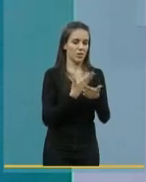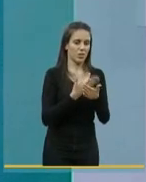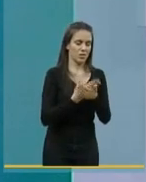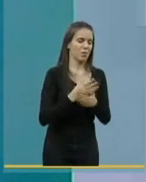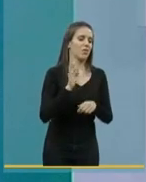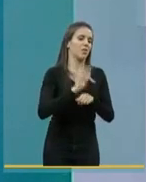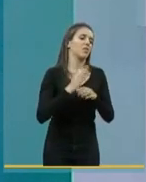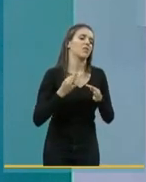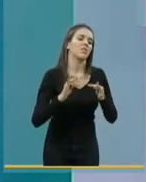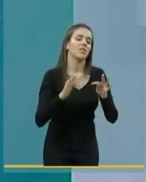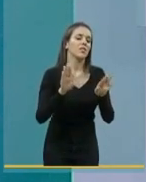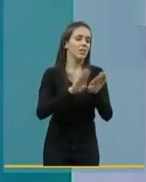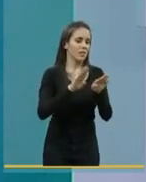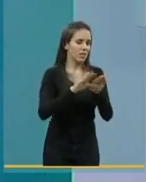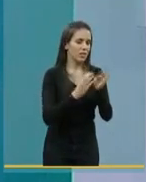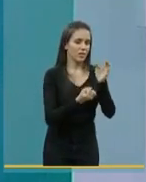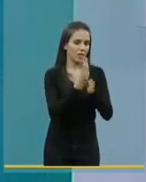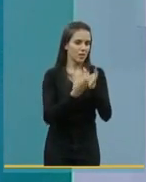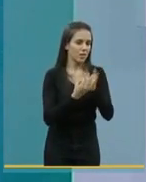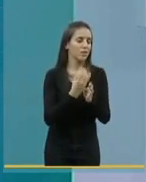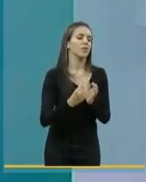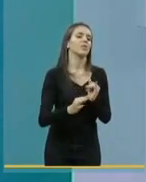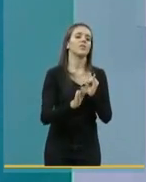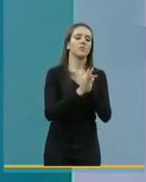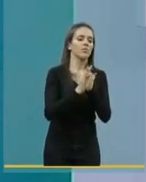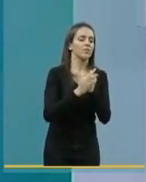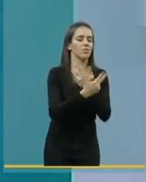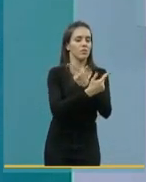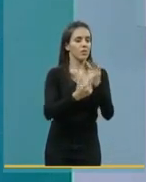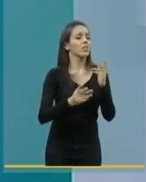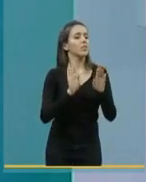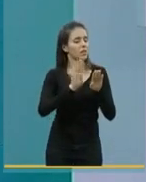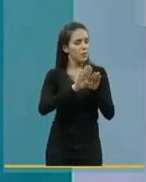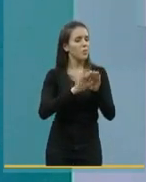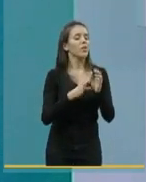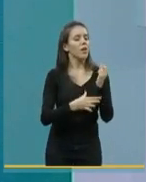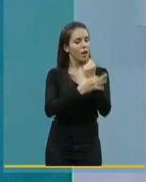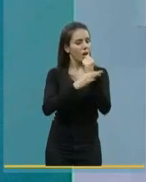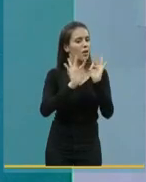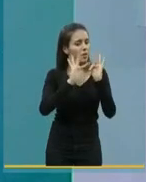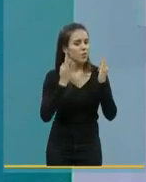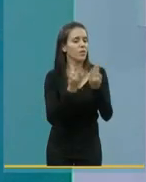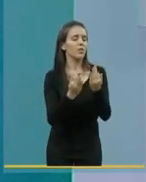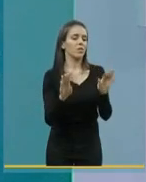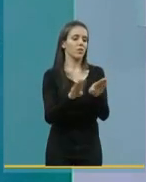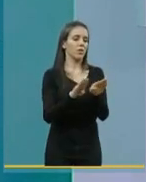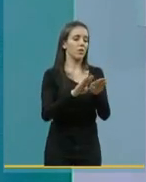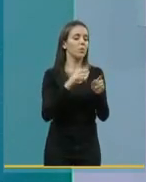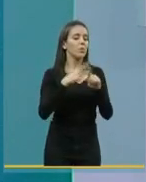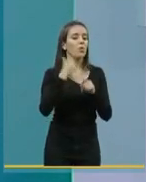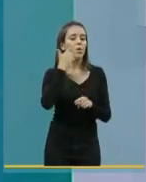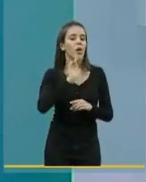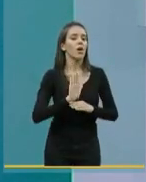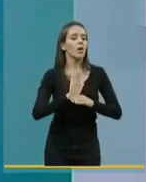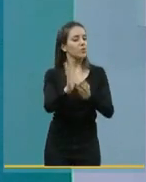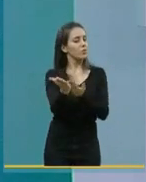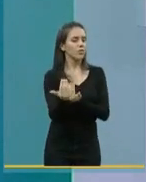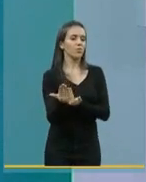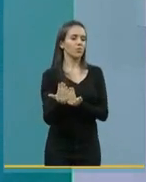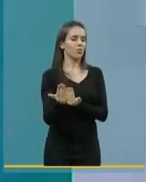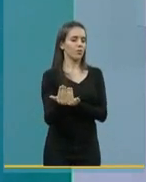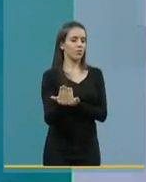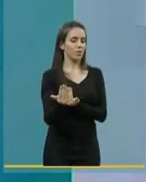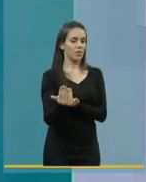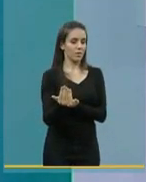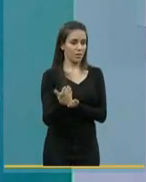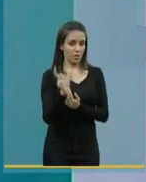federais unidades dos institutos federais fortalece a família pela mesma razão porque dá uma oportunidade para os jovens